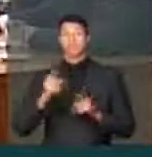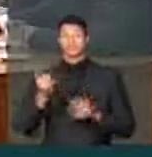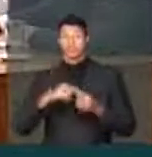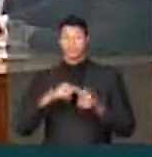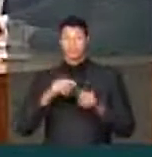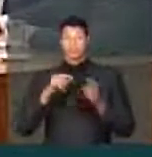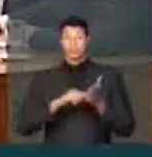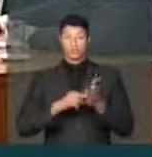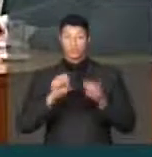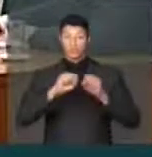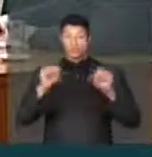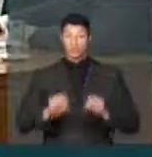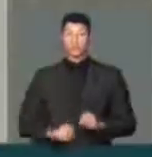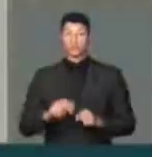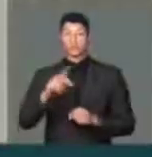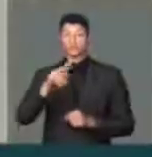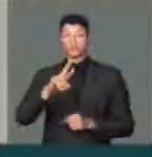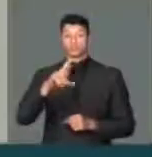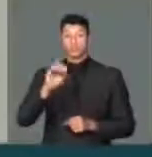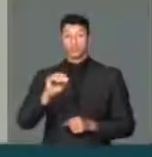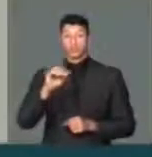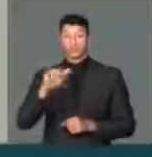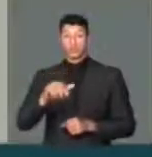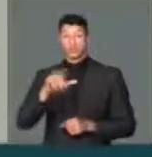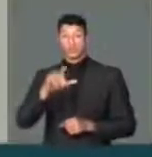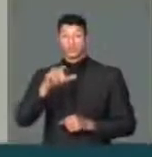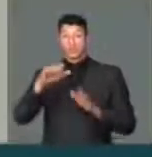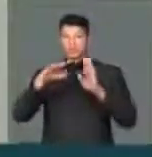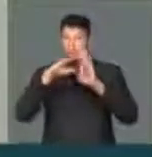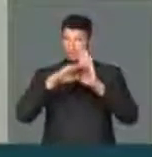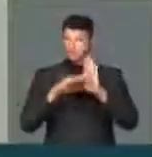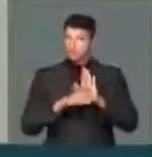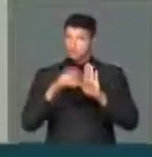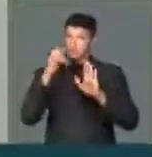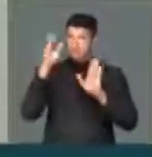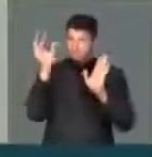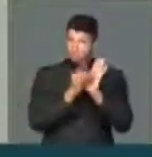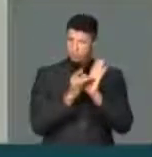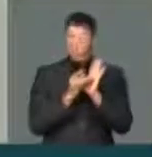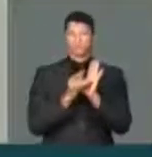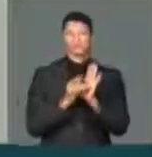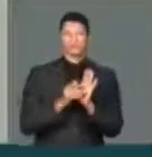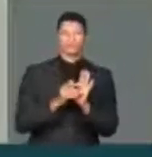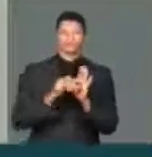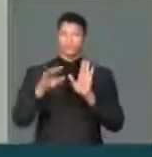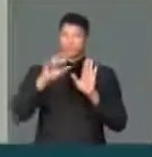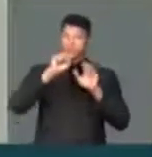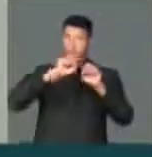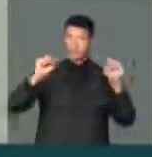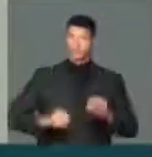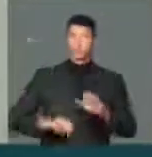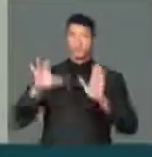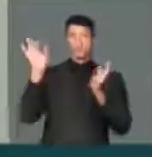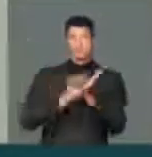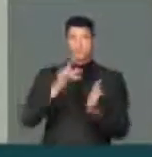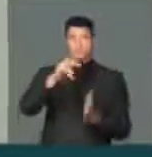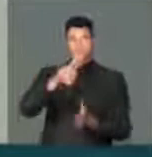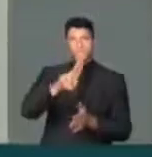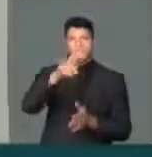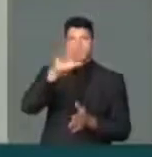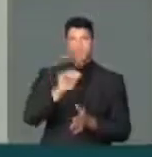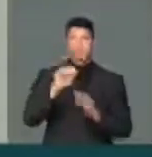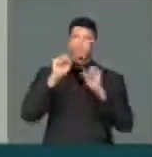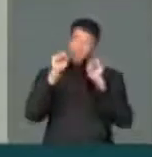meu ponto, dos sistemas puros. Era um sistema em lista puro. E os sistemas puros,